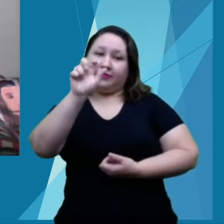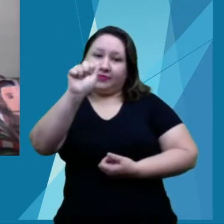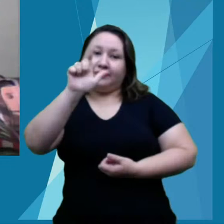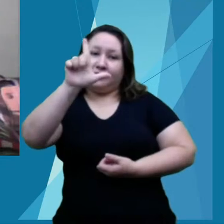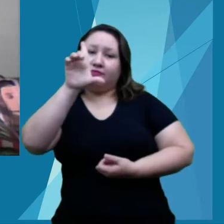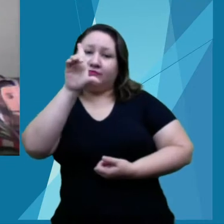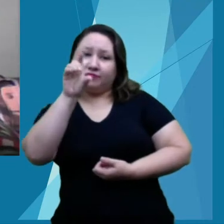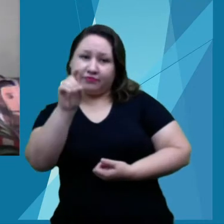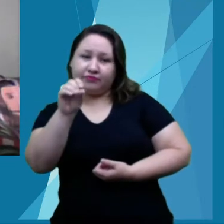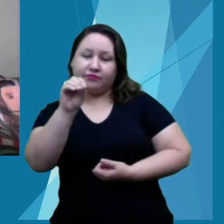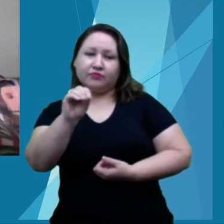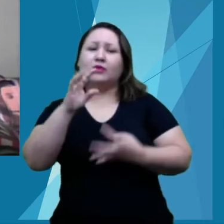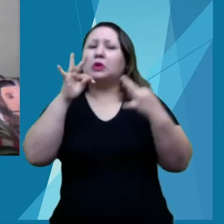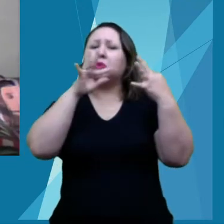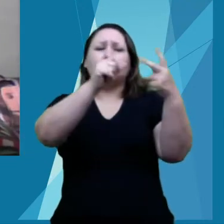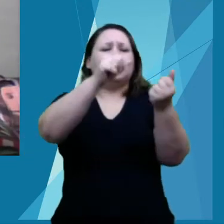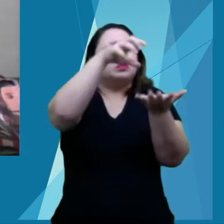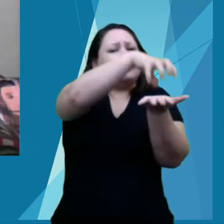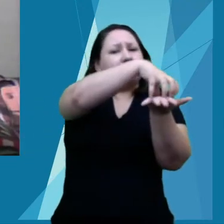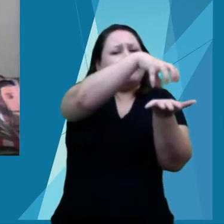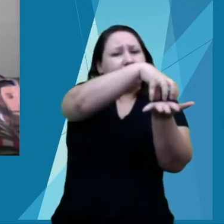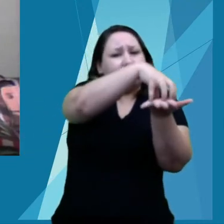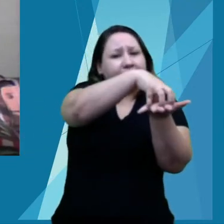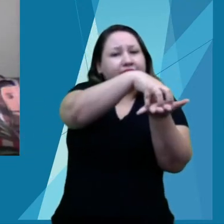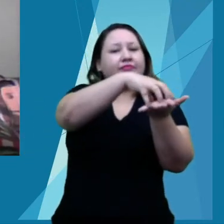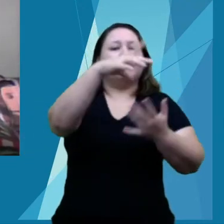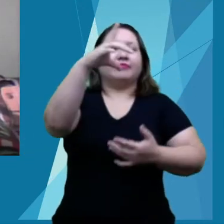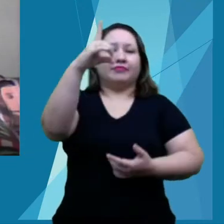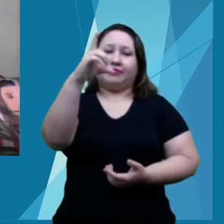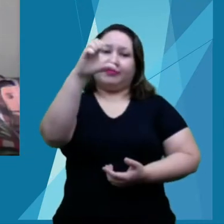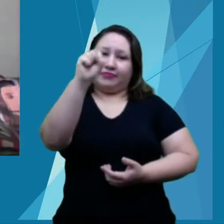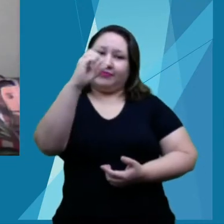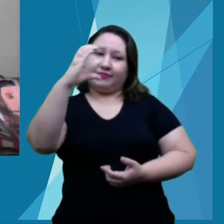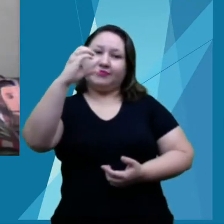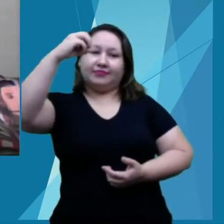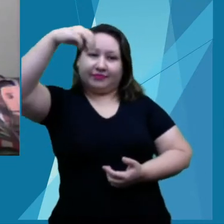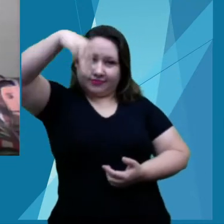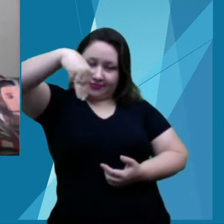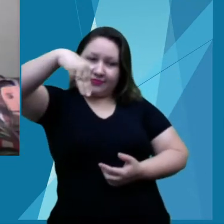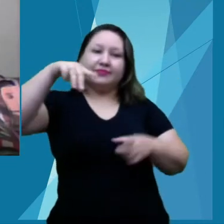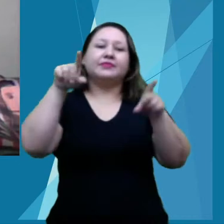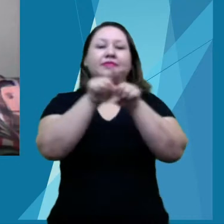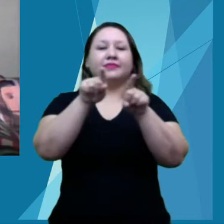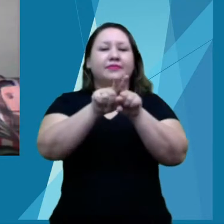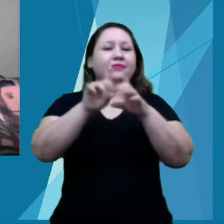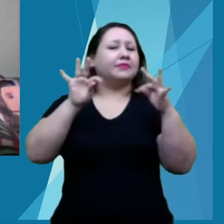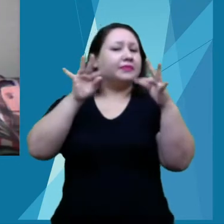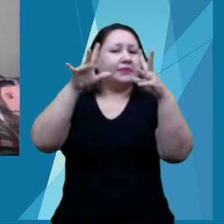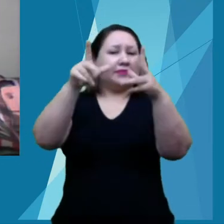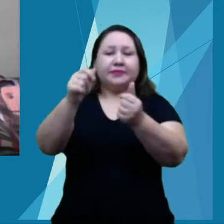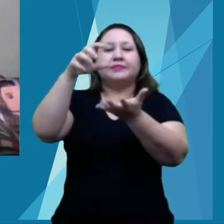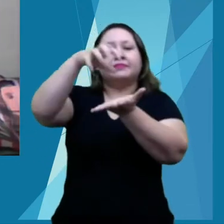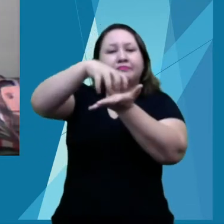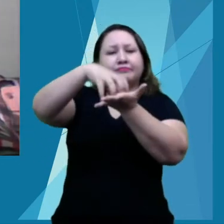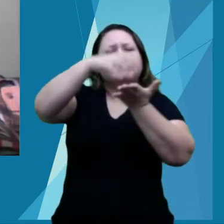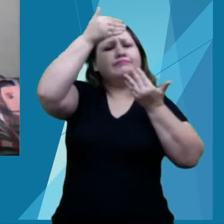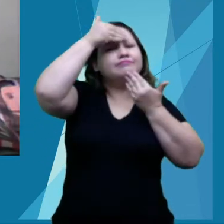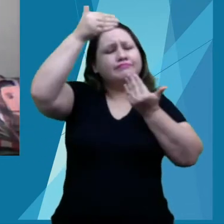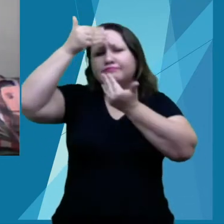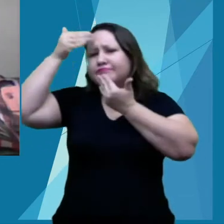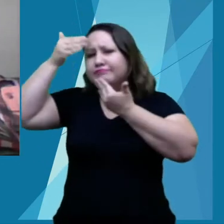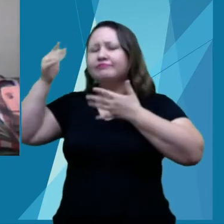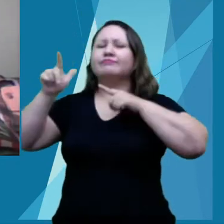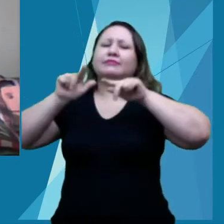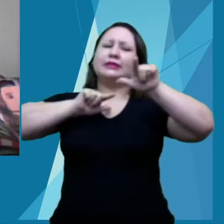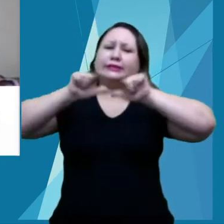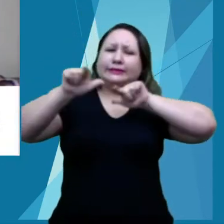DSCOM. E, em especial, quero agradecer também toda a equipe do Gabin, o Jefferson Amin e